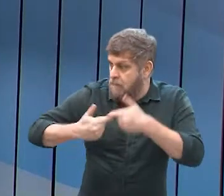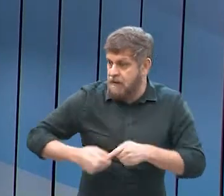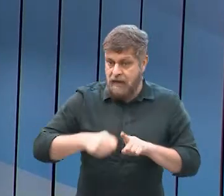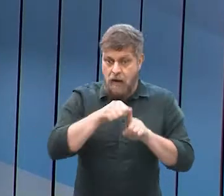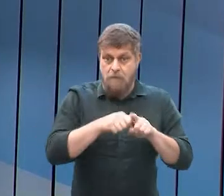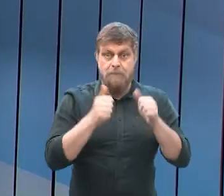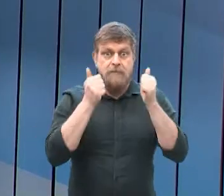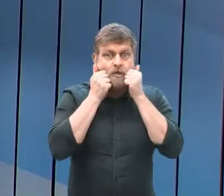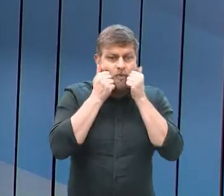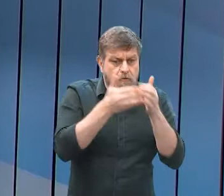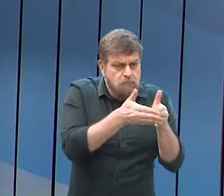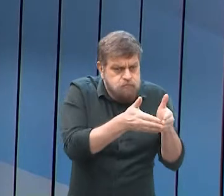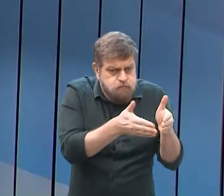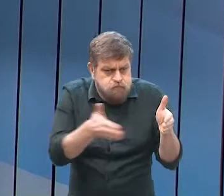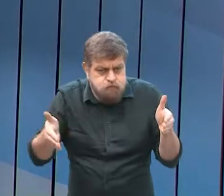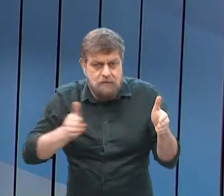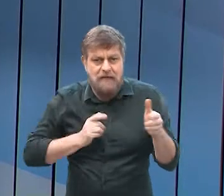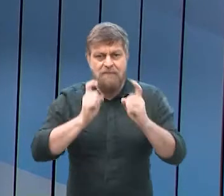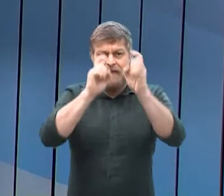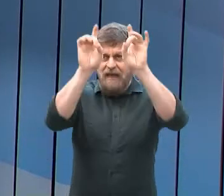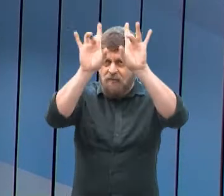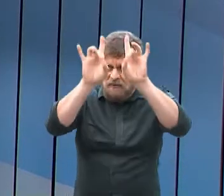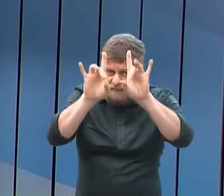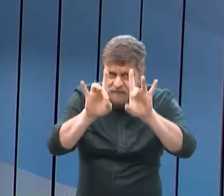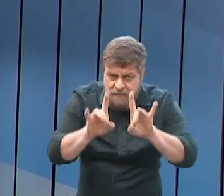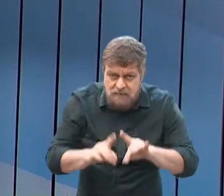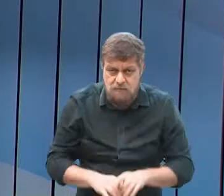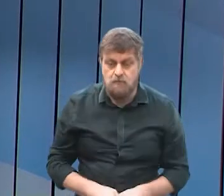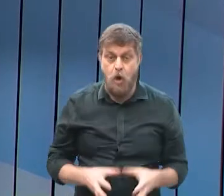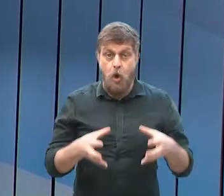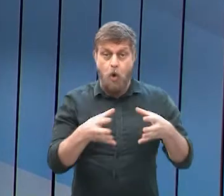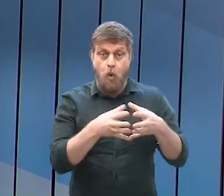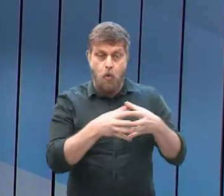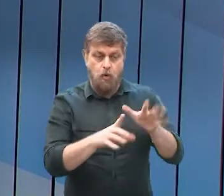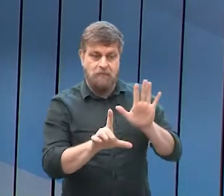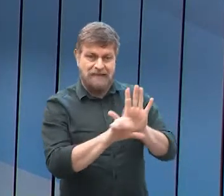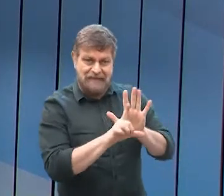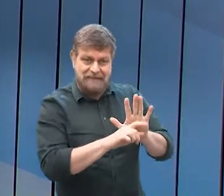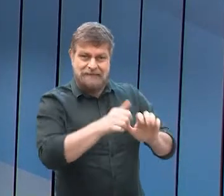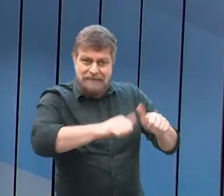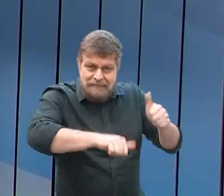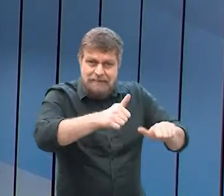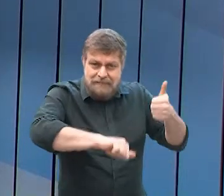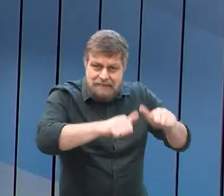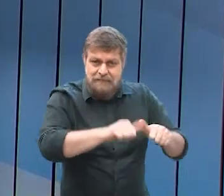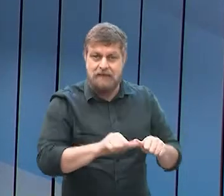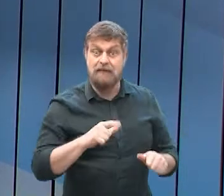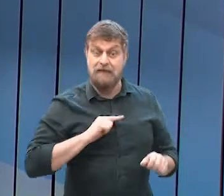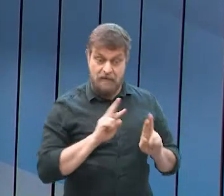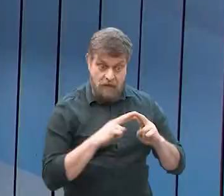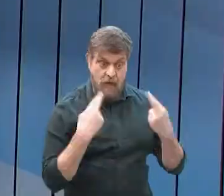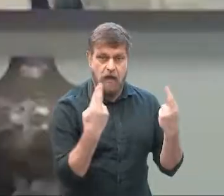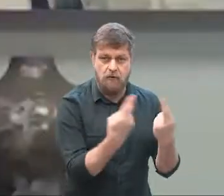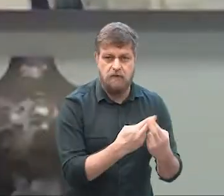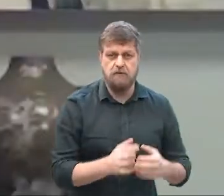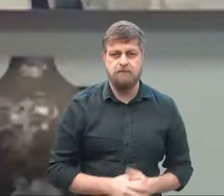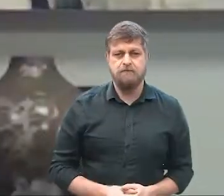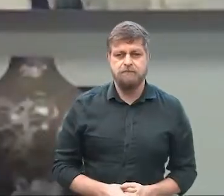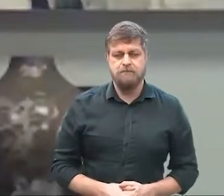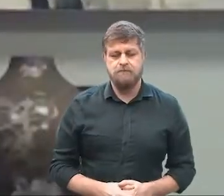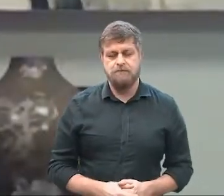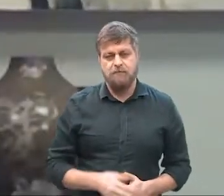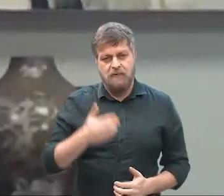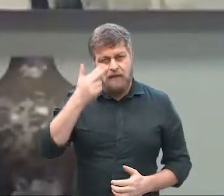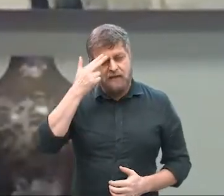julho, inclusive com reuniões extraordinárias da Comissão de Constituição e Legalidade. Gabriel, você me dá a